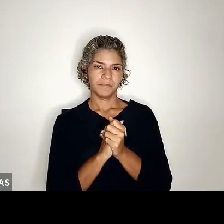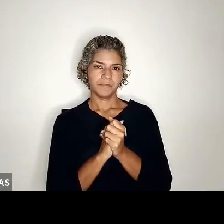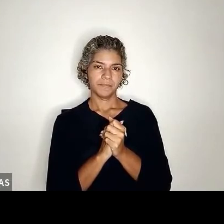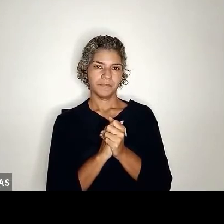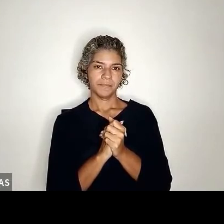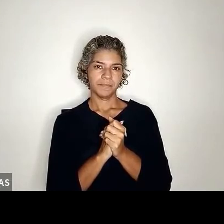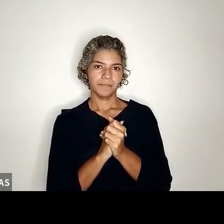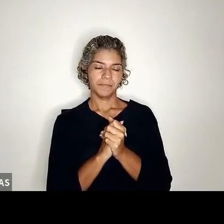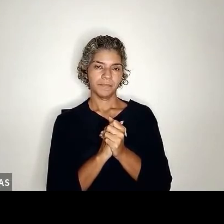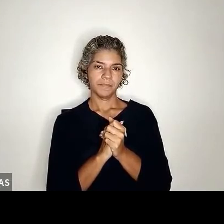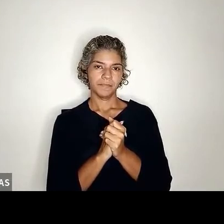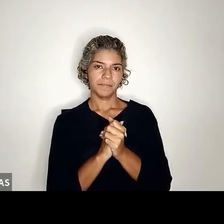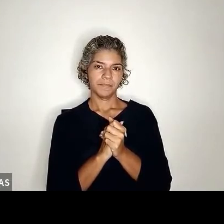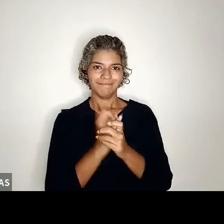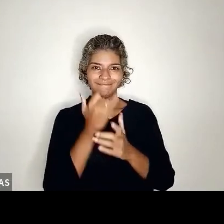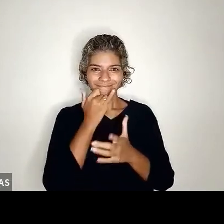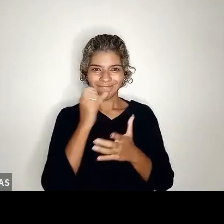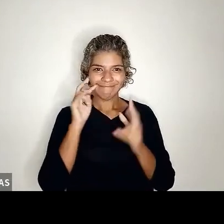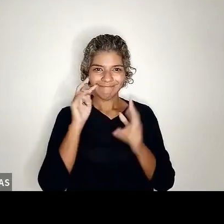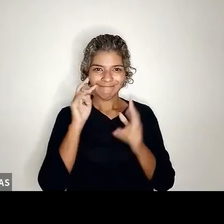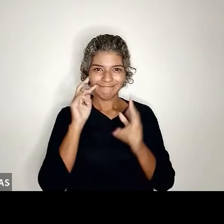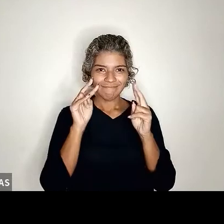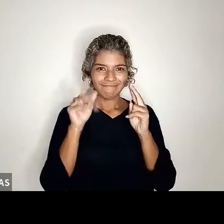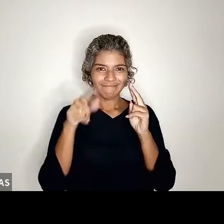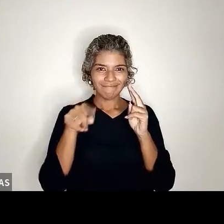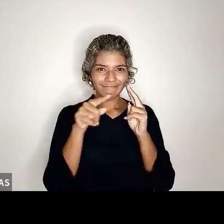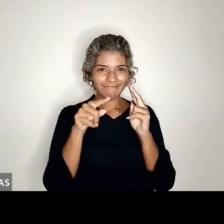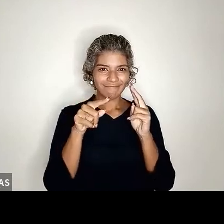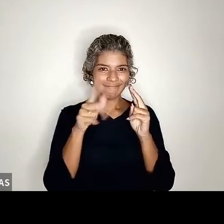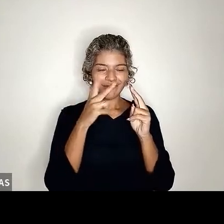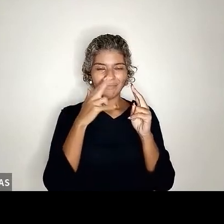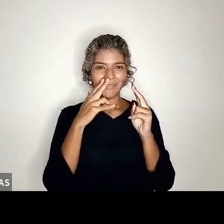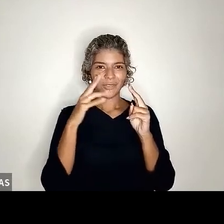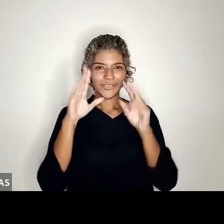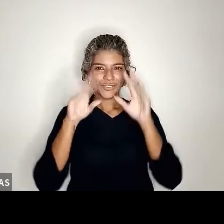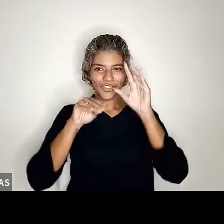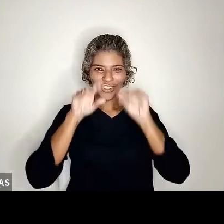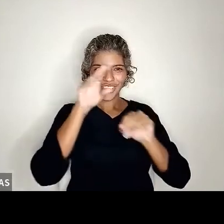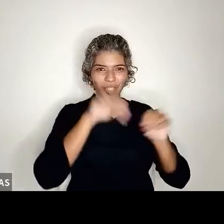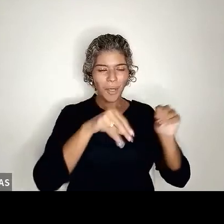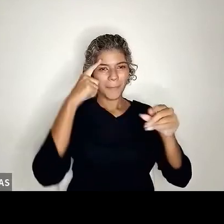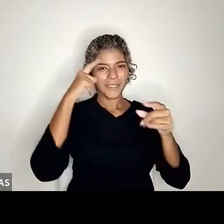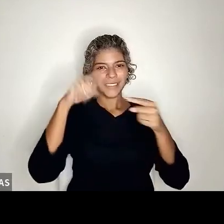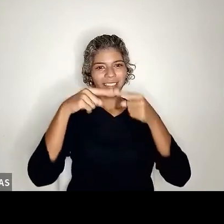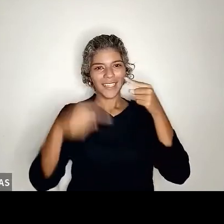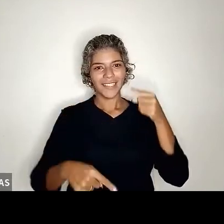Porque eu estava vendo que vocês, o pessoal desativou a câmera, eu pensei que tivesse caído, perdão.